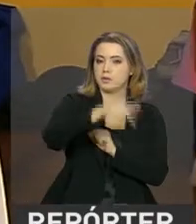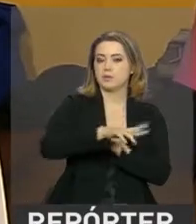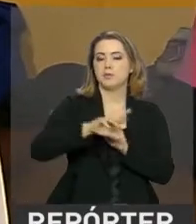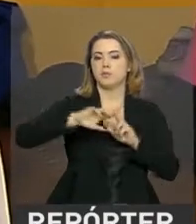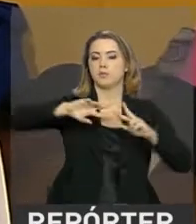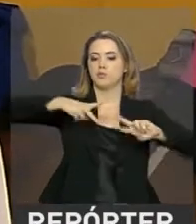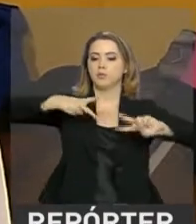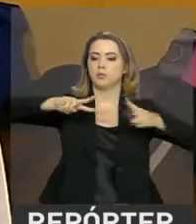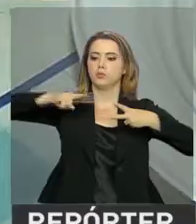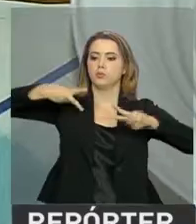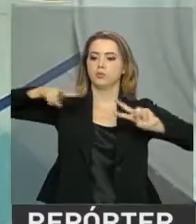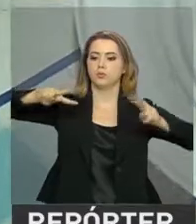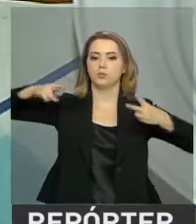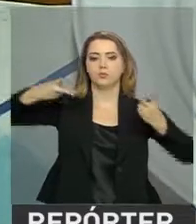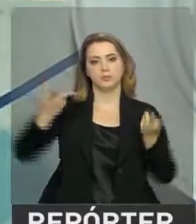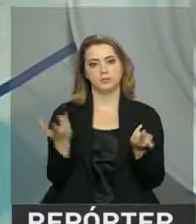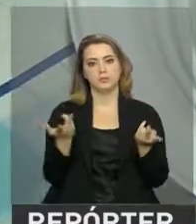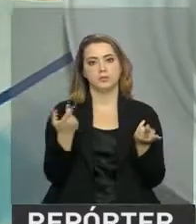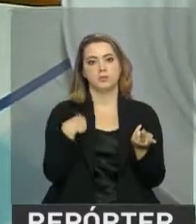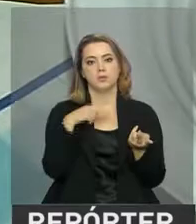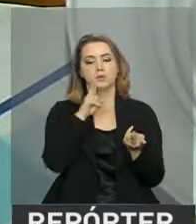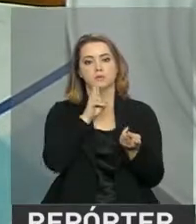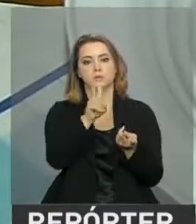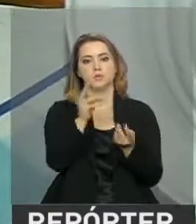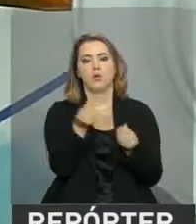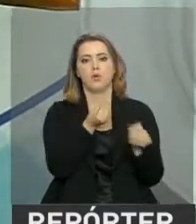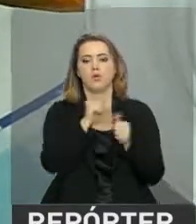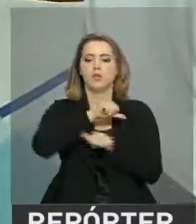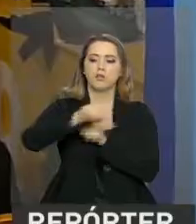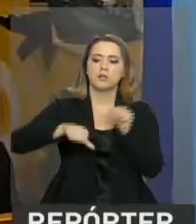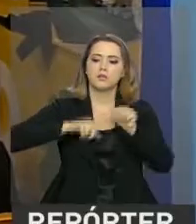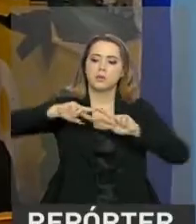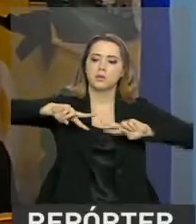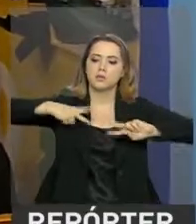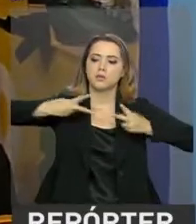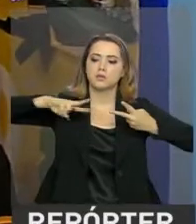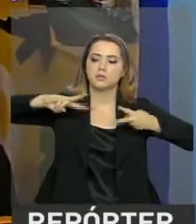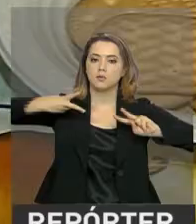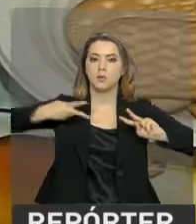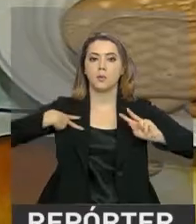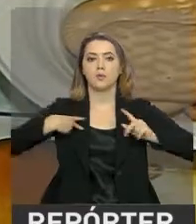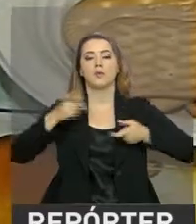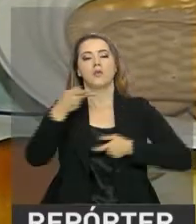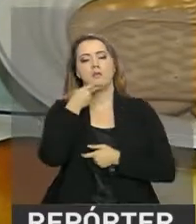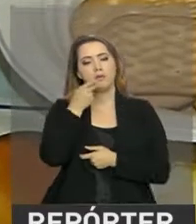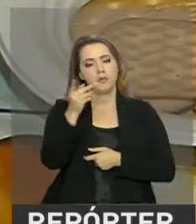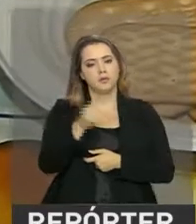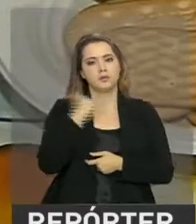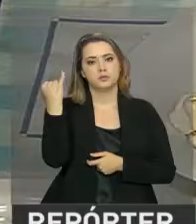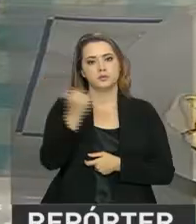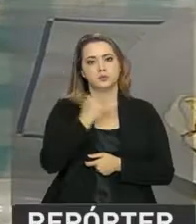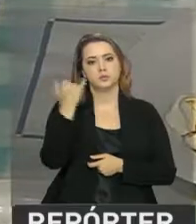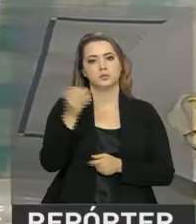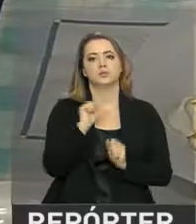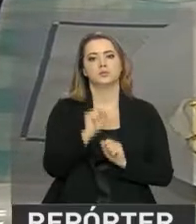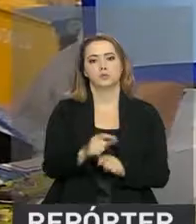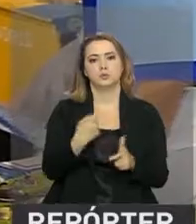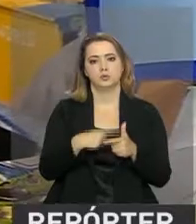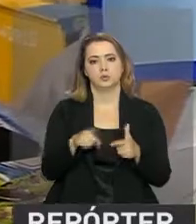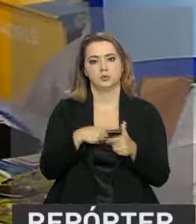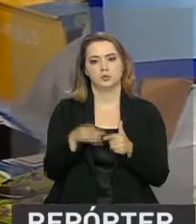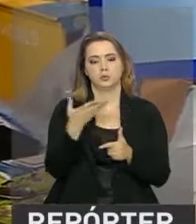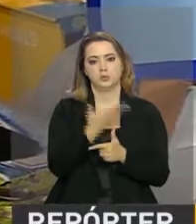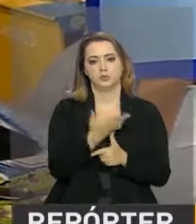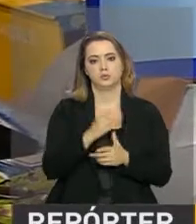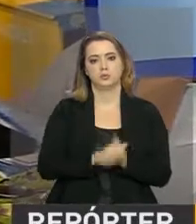estudantes ajudam na identificação de produtos geneticamente modificados e alertam para os riscos que estes alimentos podem trazer.